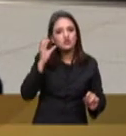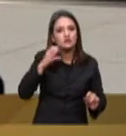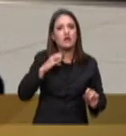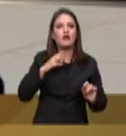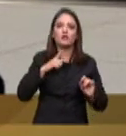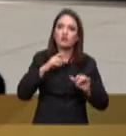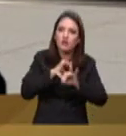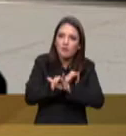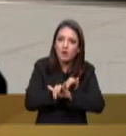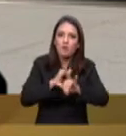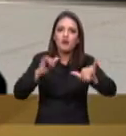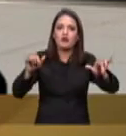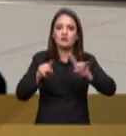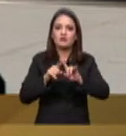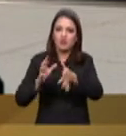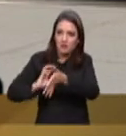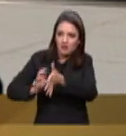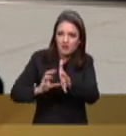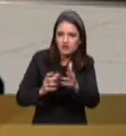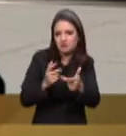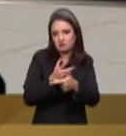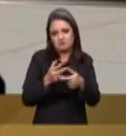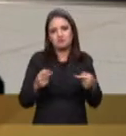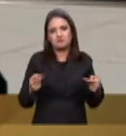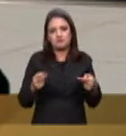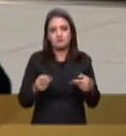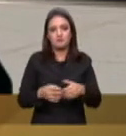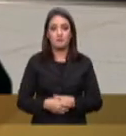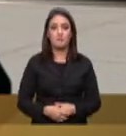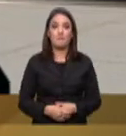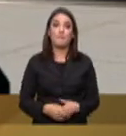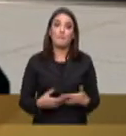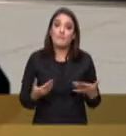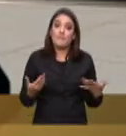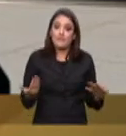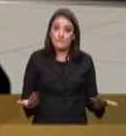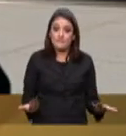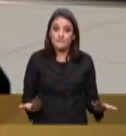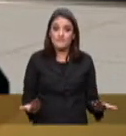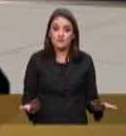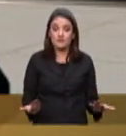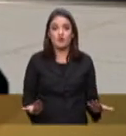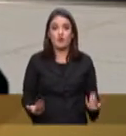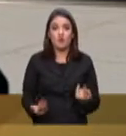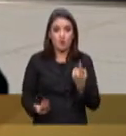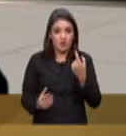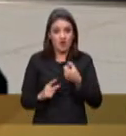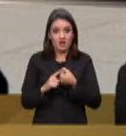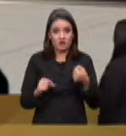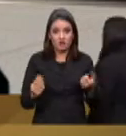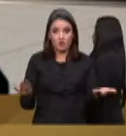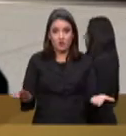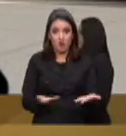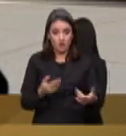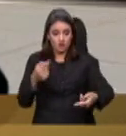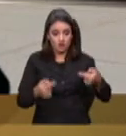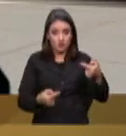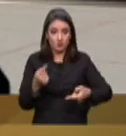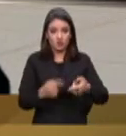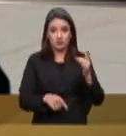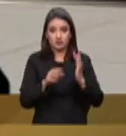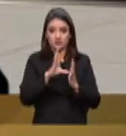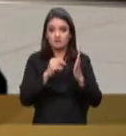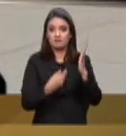as agremiações às quais vinculadas. Esse é exatamente um dos artigos objetos